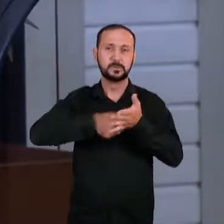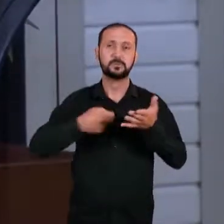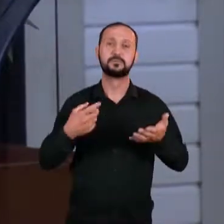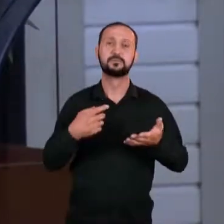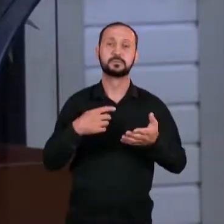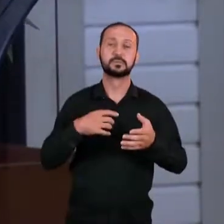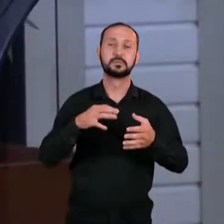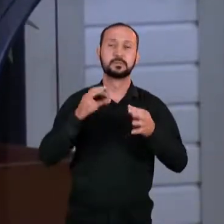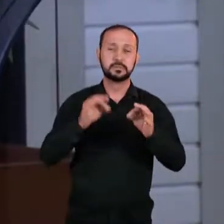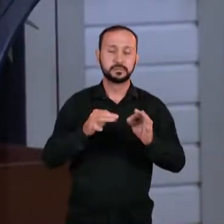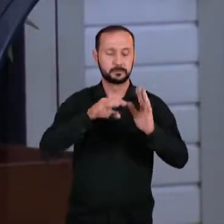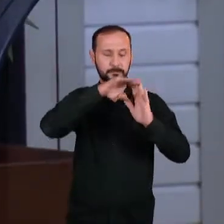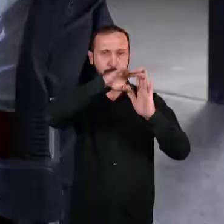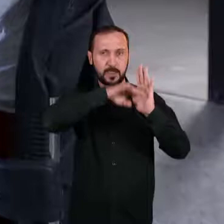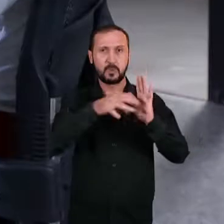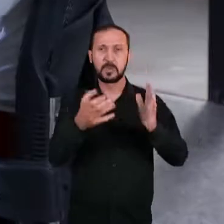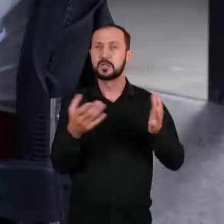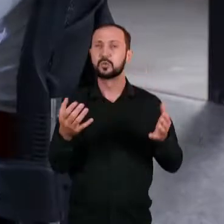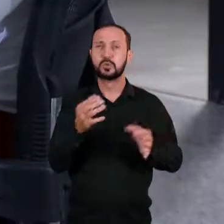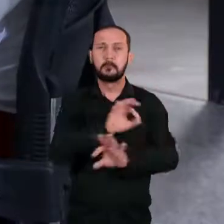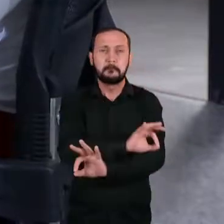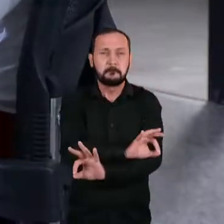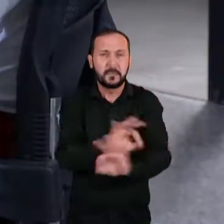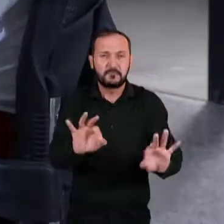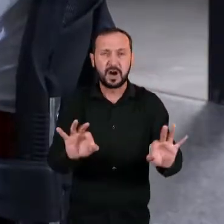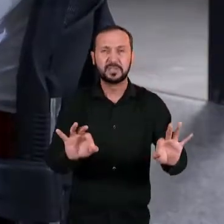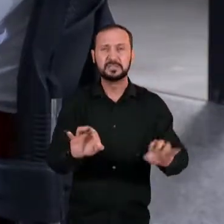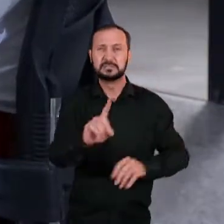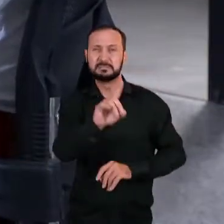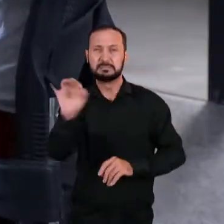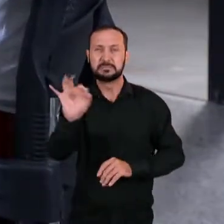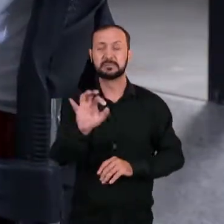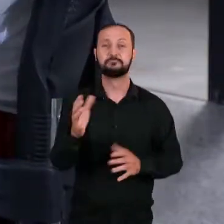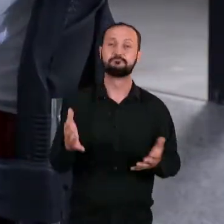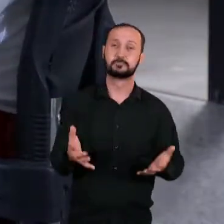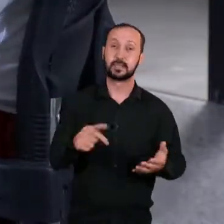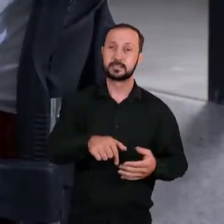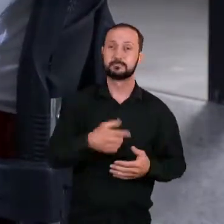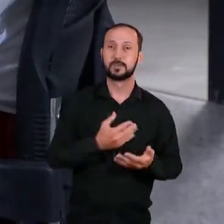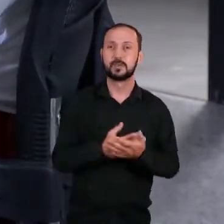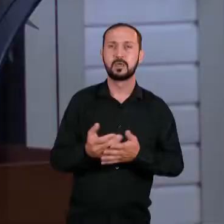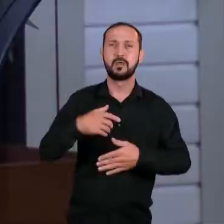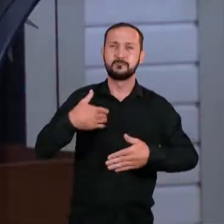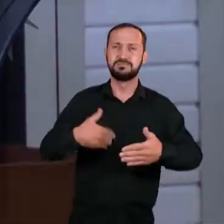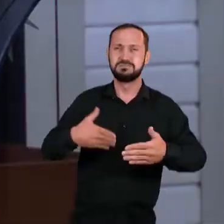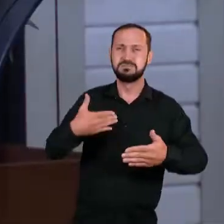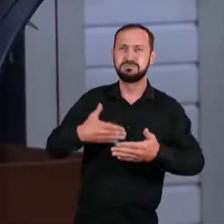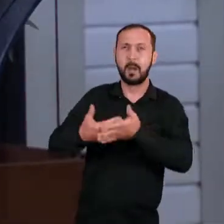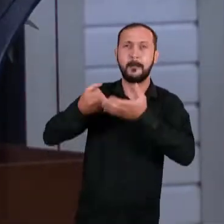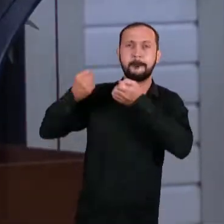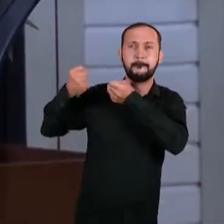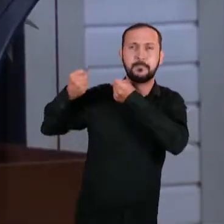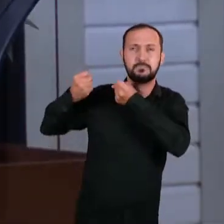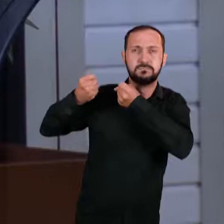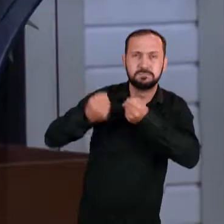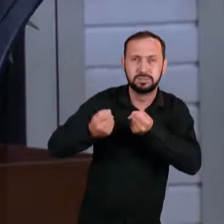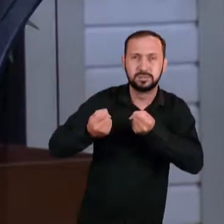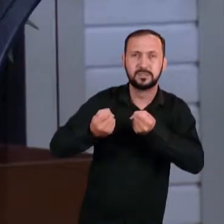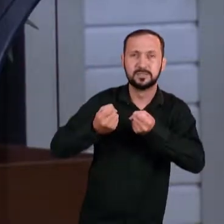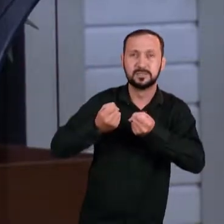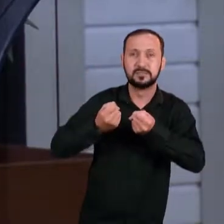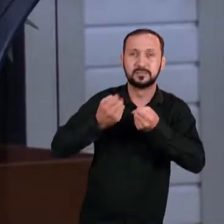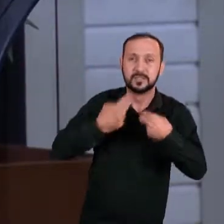tudo com muita perfeição. Então, essas pessoas, elas podem sim sentir um aumento da sobrecarga e se frustrarem. E